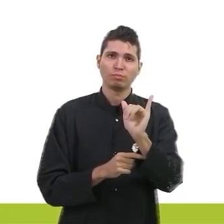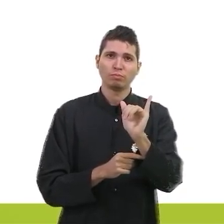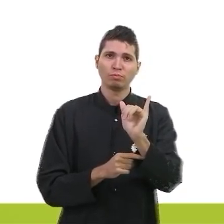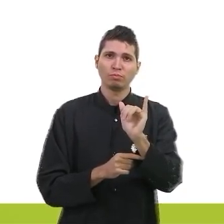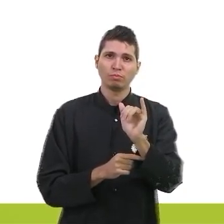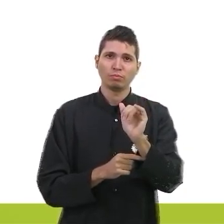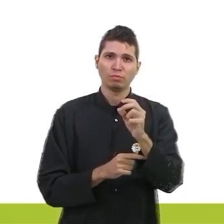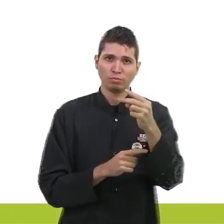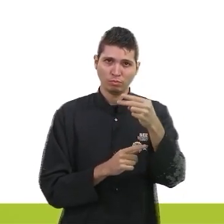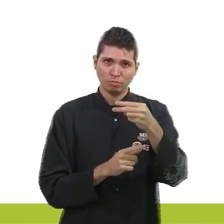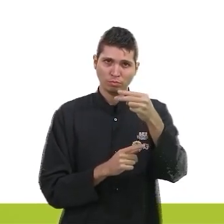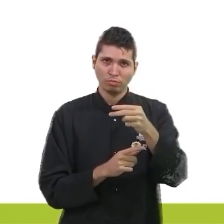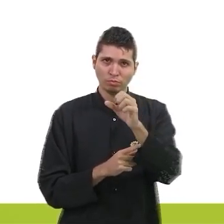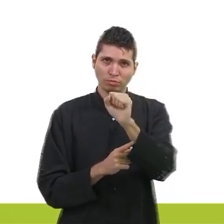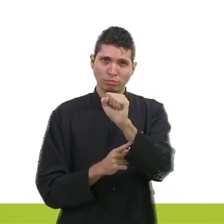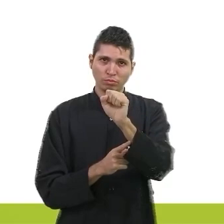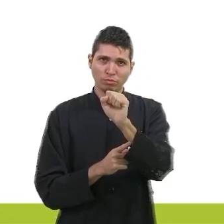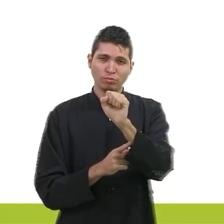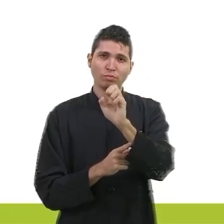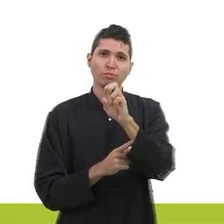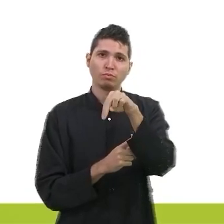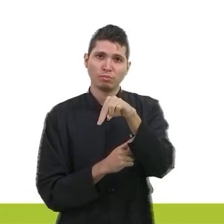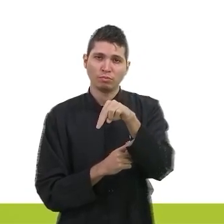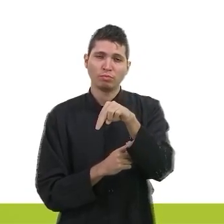é igual a seno de alfa.